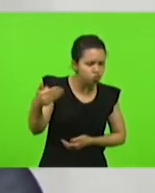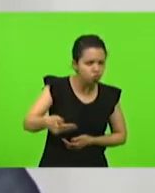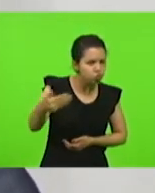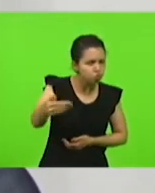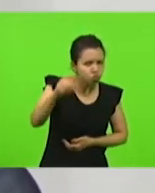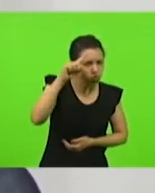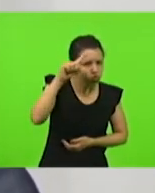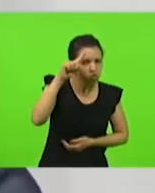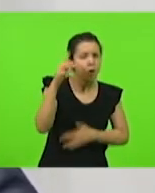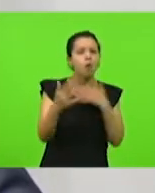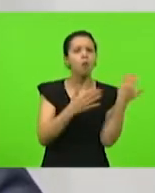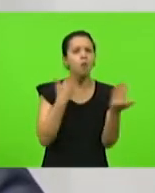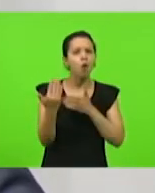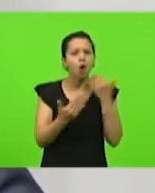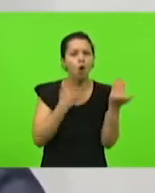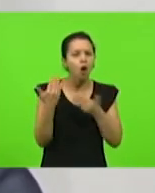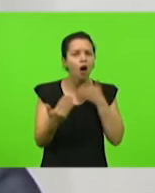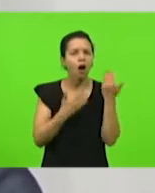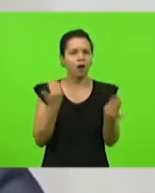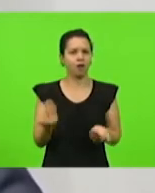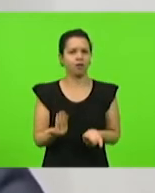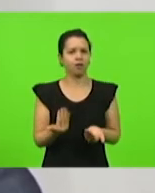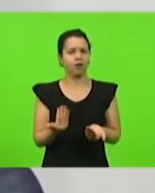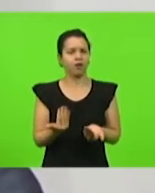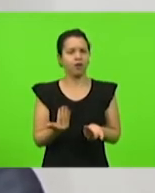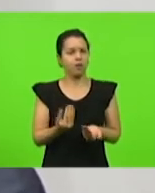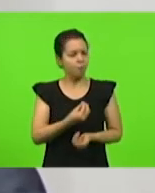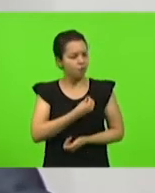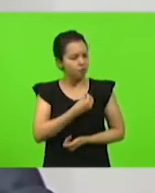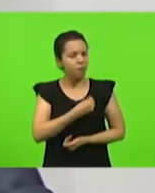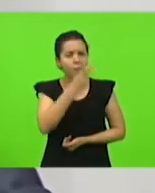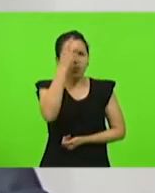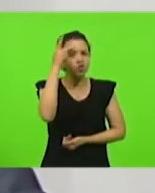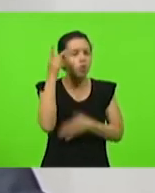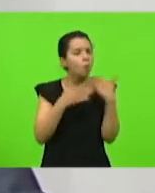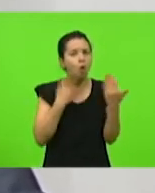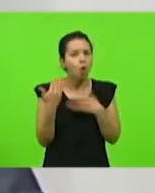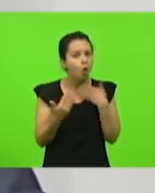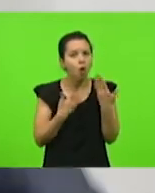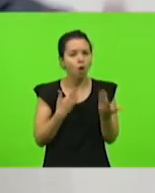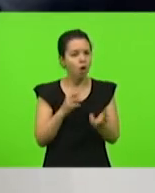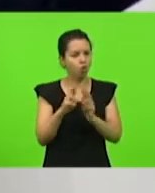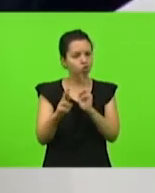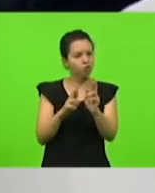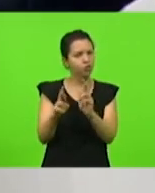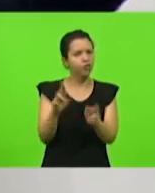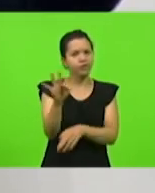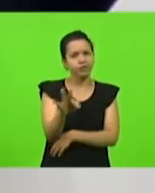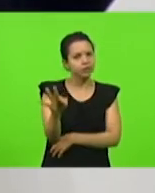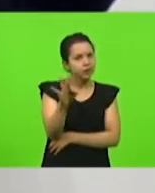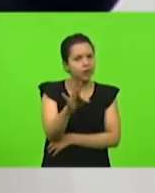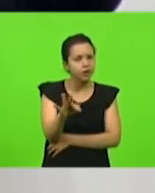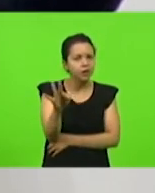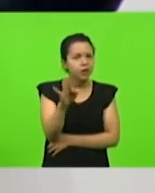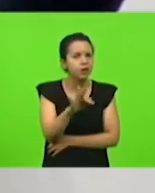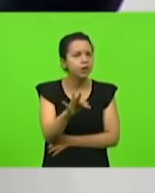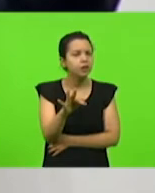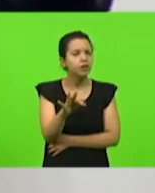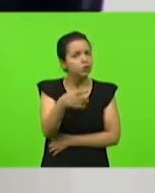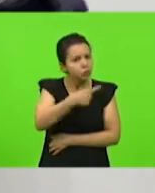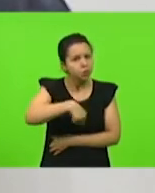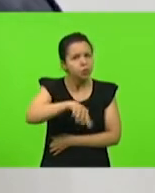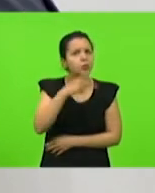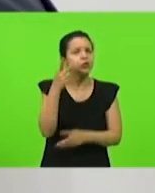vidas. Vidas são ceifadas nessas rodovias federais. E ainda aqui, nós ficamos